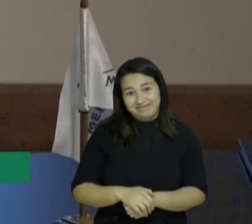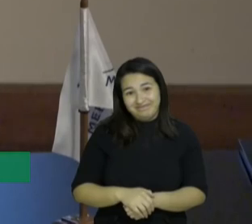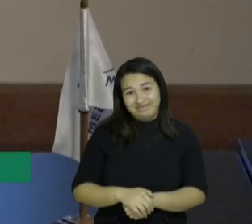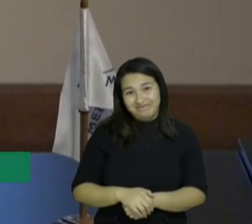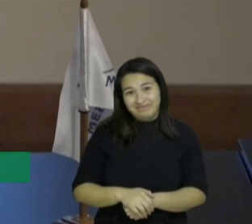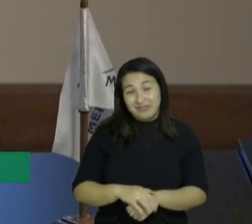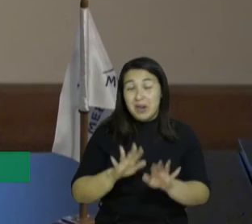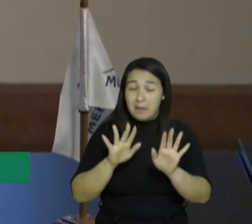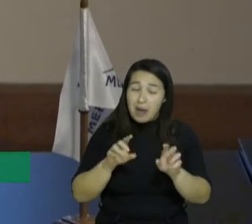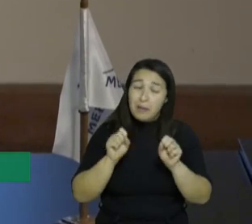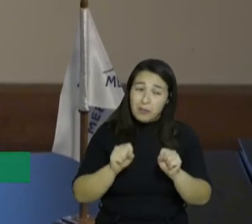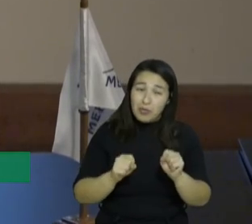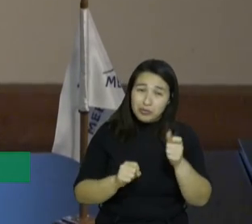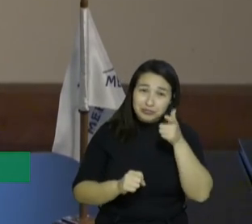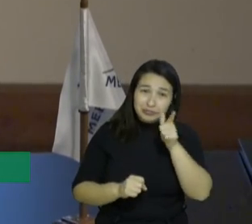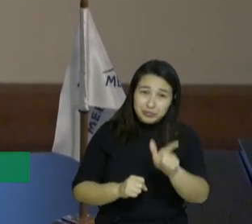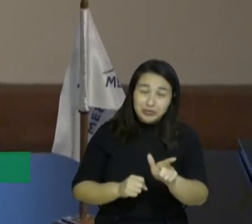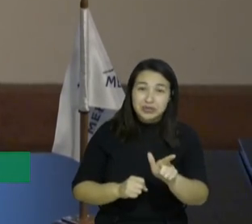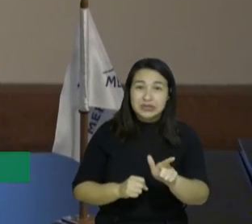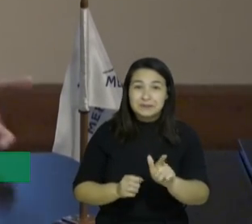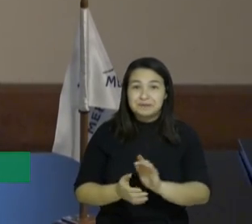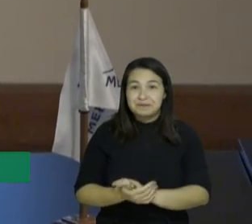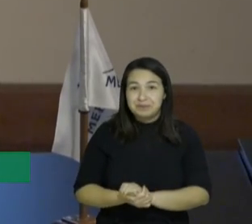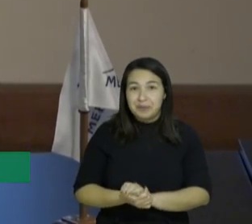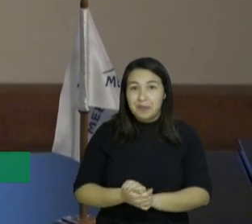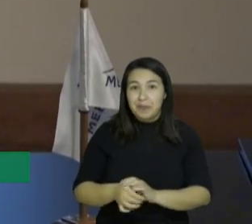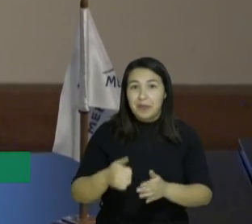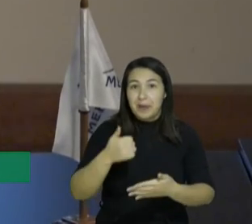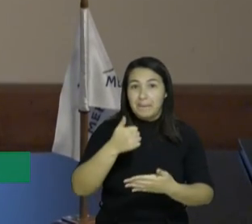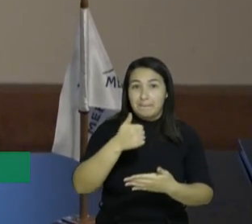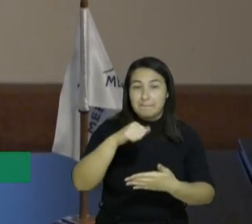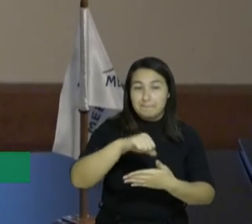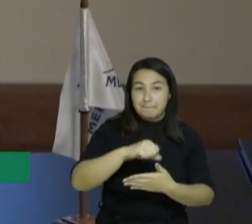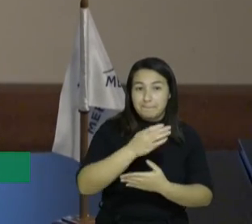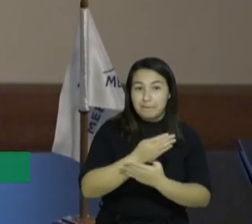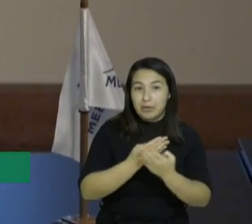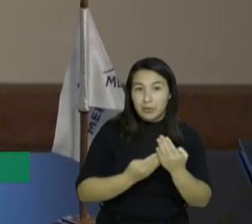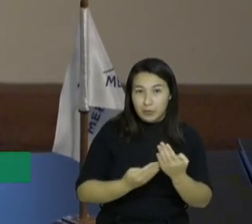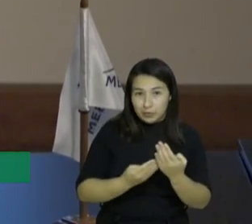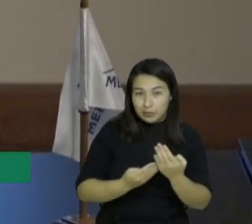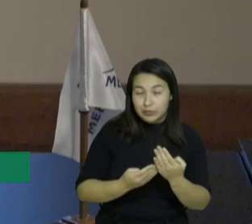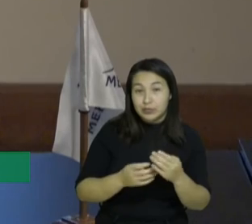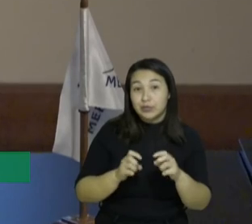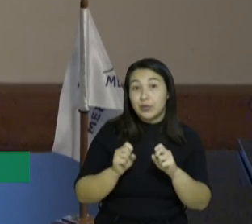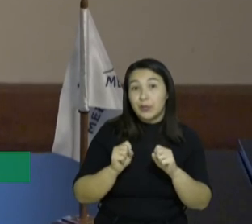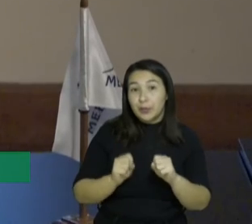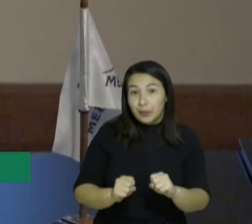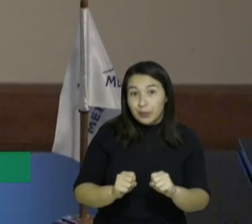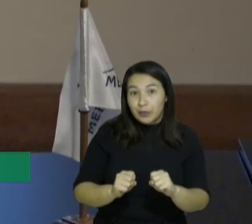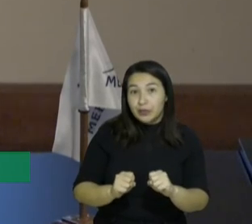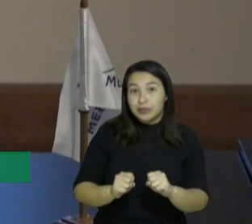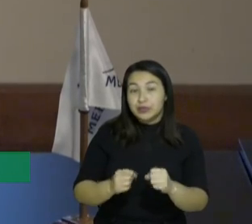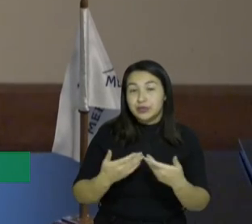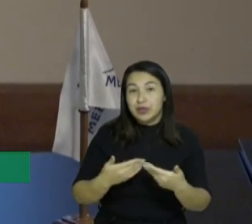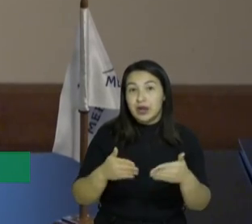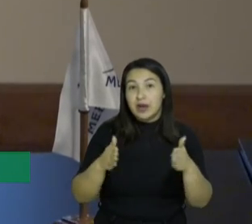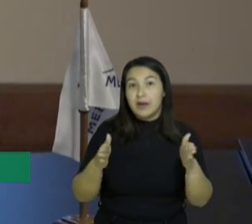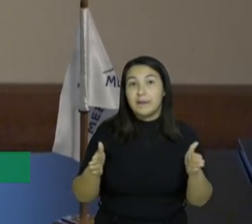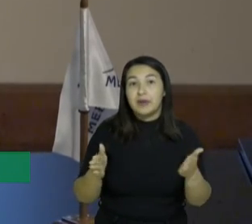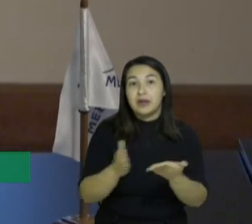acordos comerciais eh o Mercosul e particularmente o Brasil tiver Eh seguramente abre né